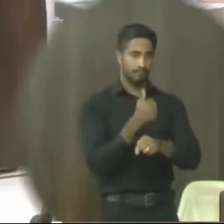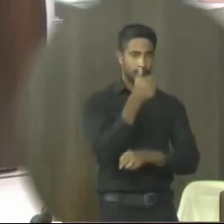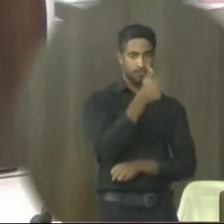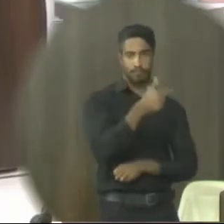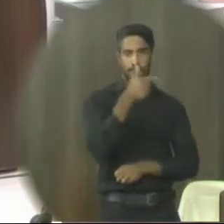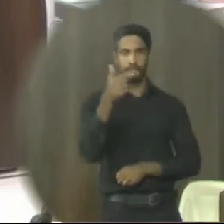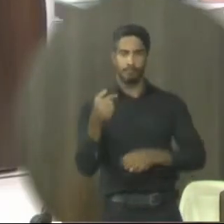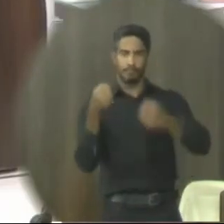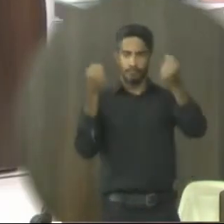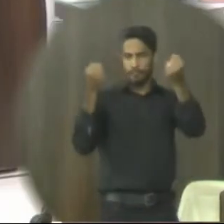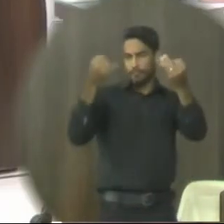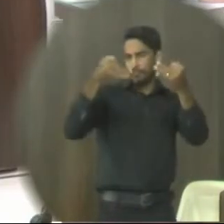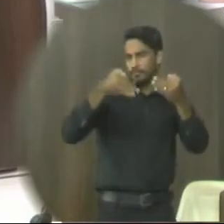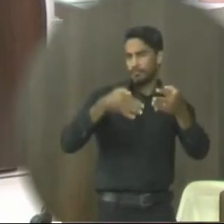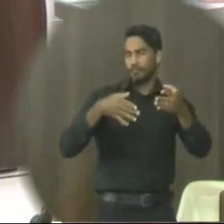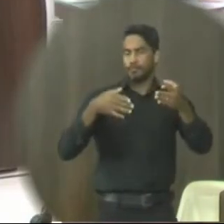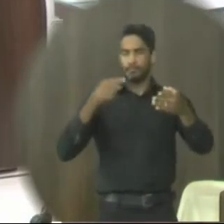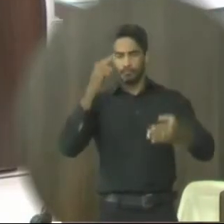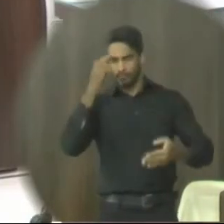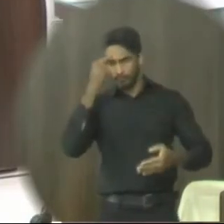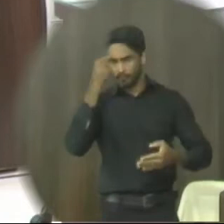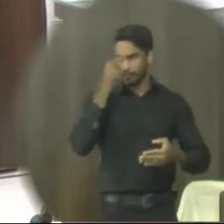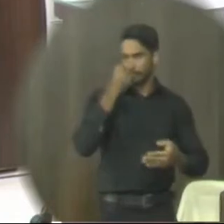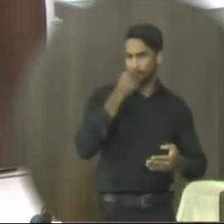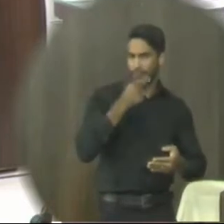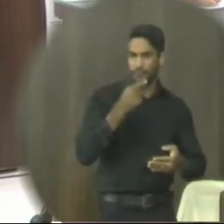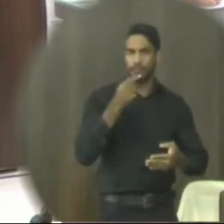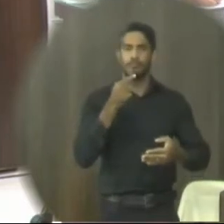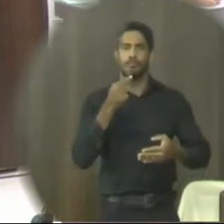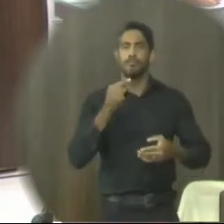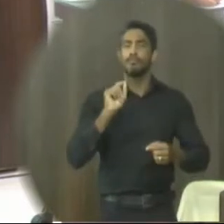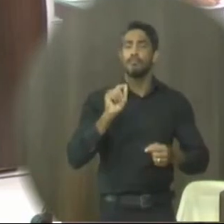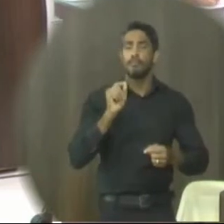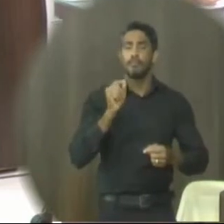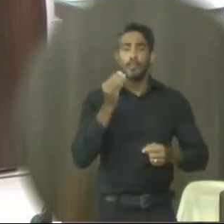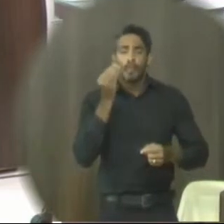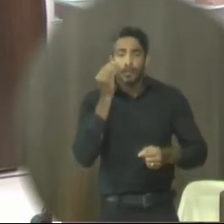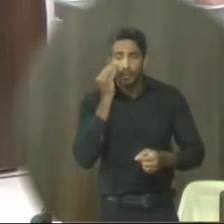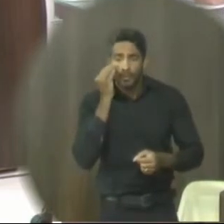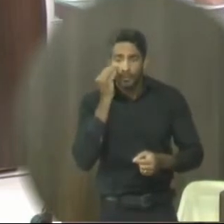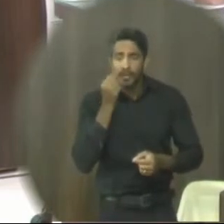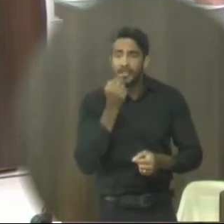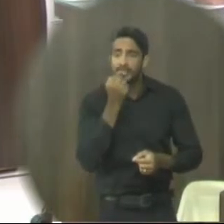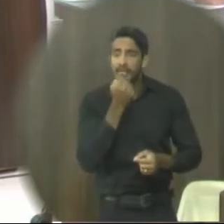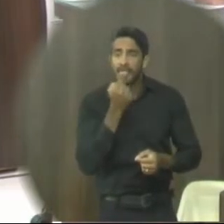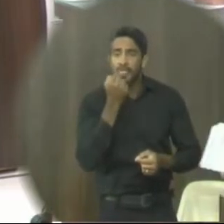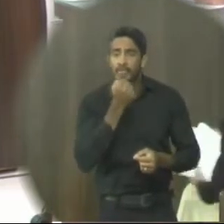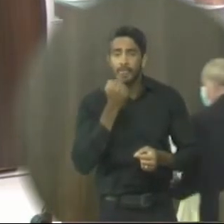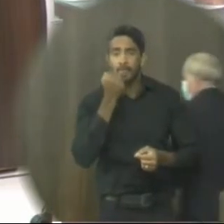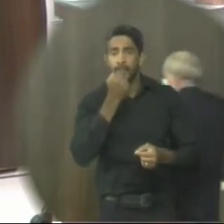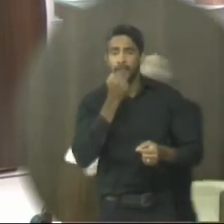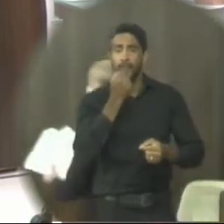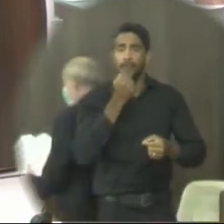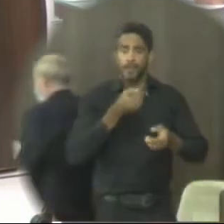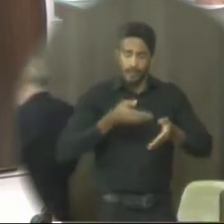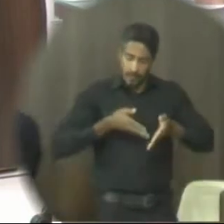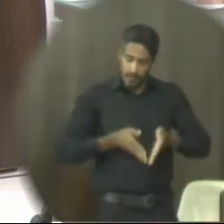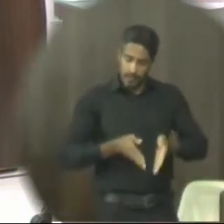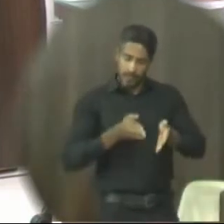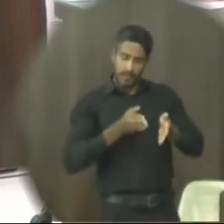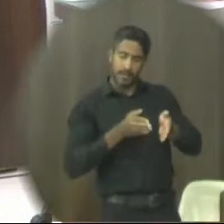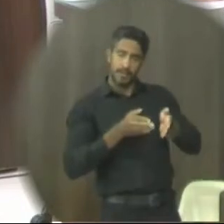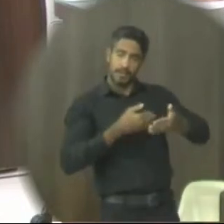028-2022 dispõe sobre a obrigatoriedade do teste da linguinha nos recém-nascidos do município de Janaúba, de autoria